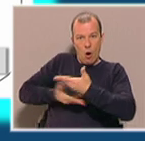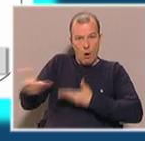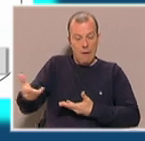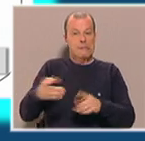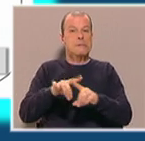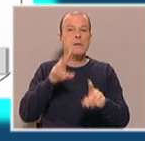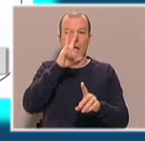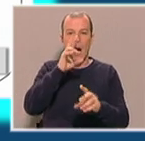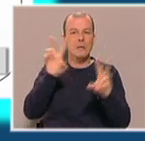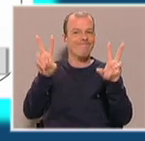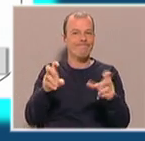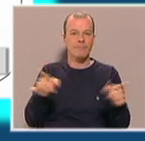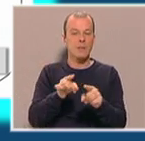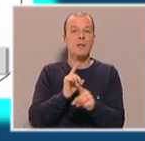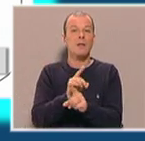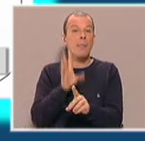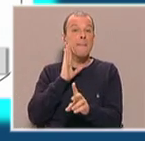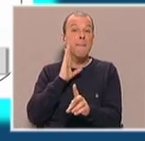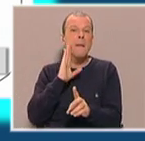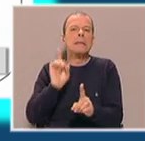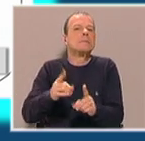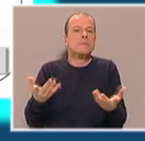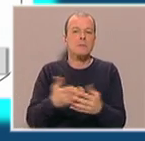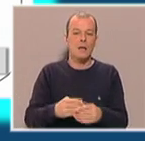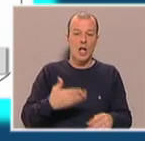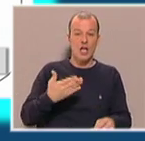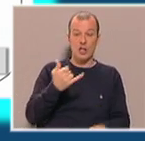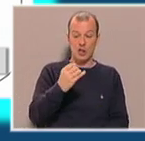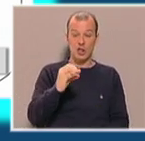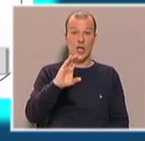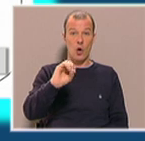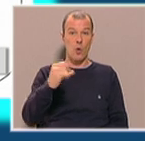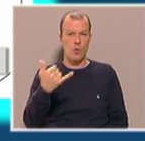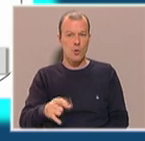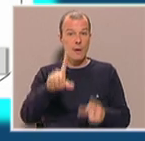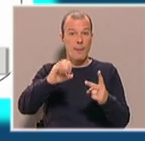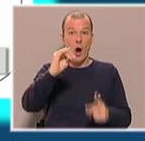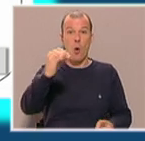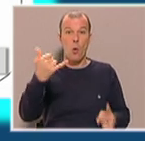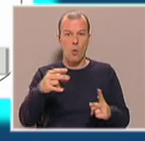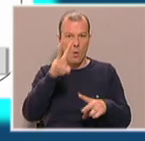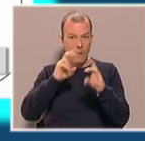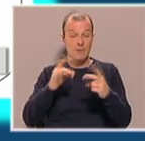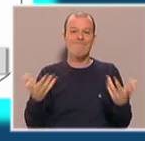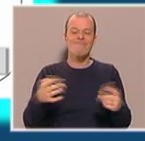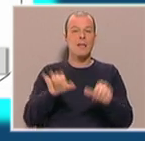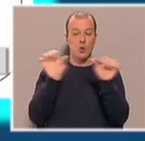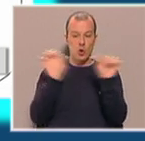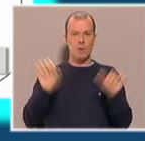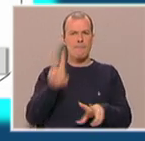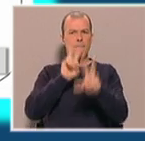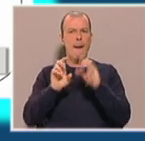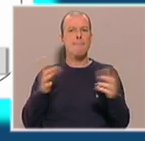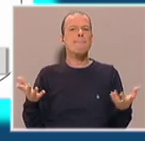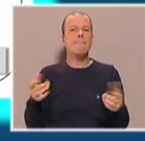esses principalmente aqueles que vocês também ouvem mais falar, o dióxido de carbono e o oxigênio. E o sistema respiratório é